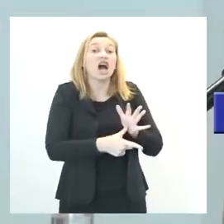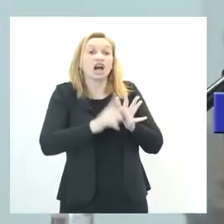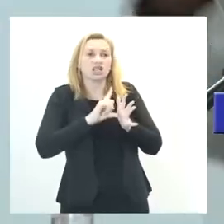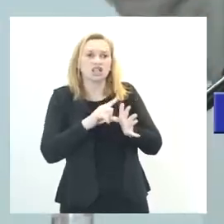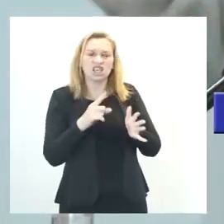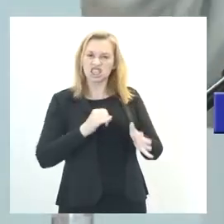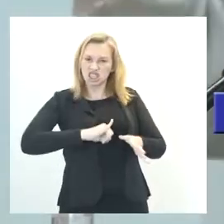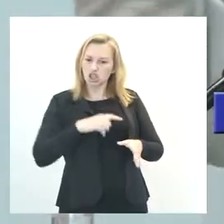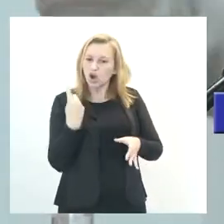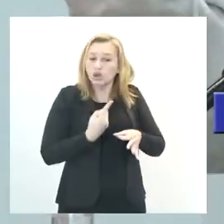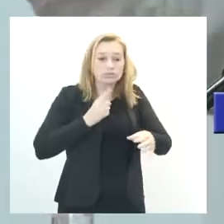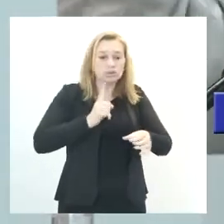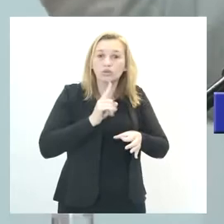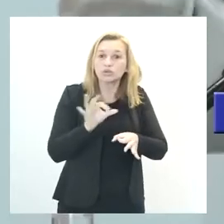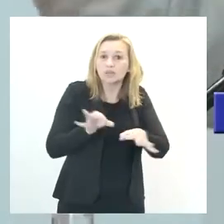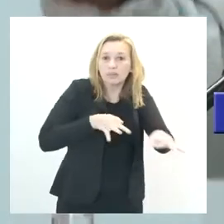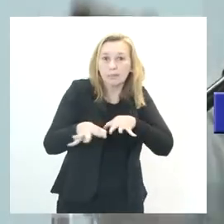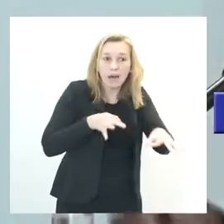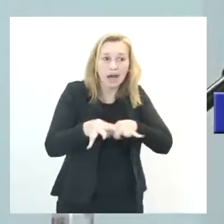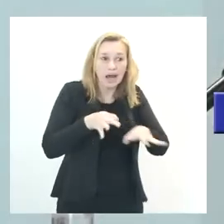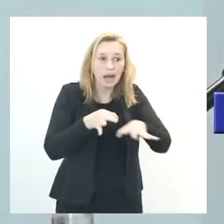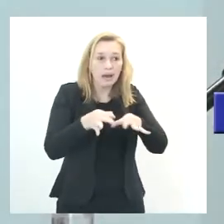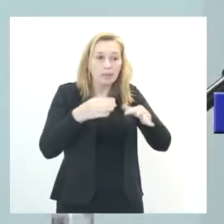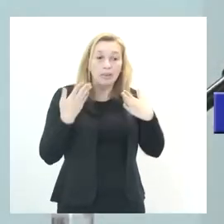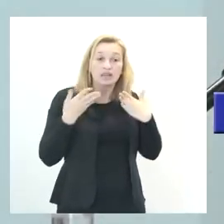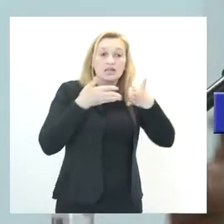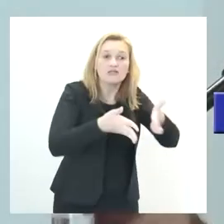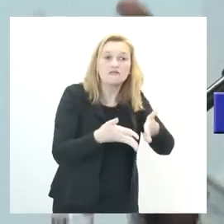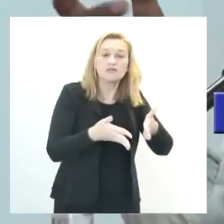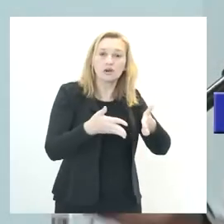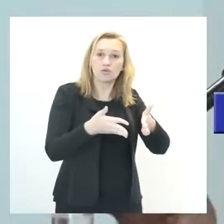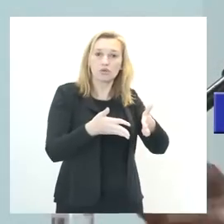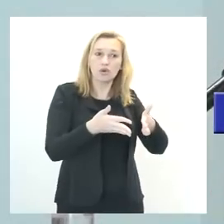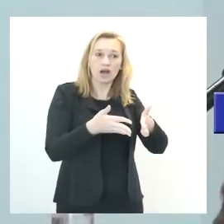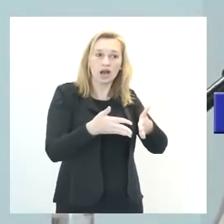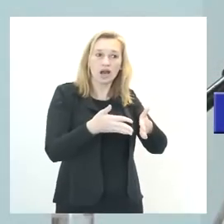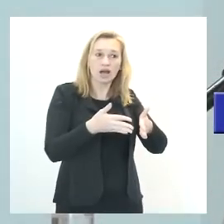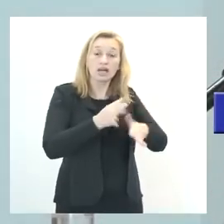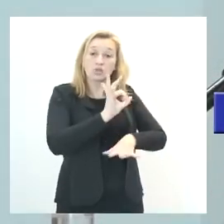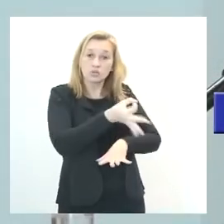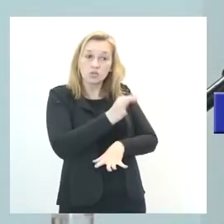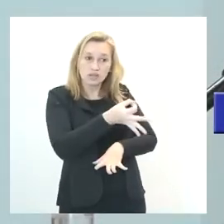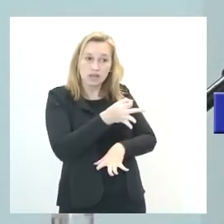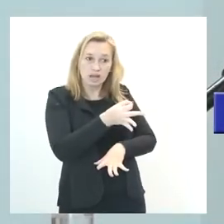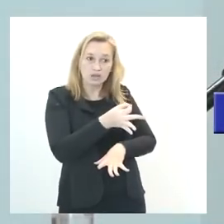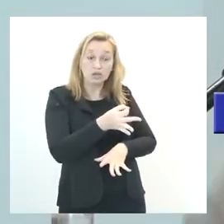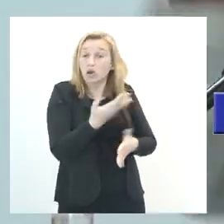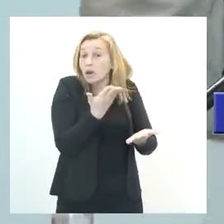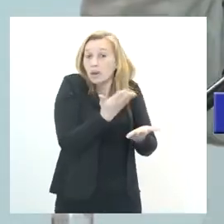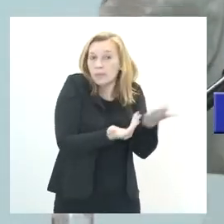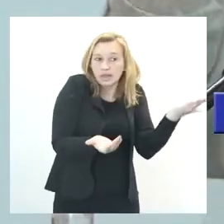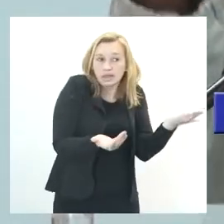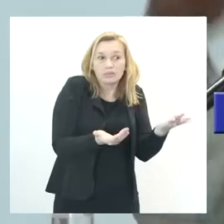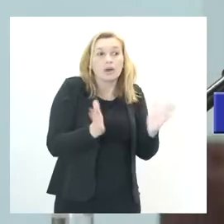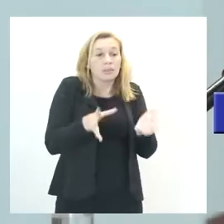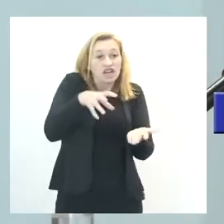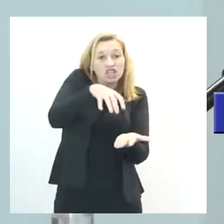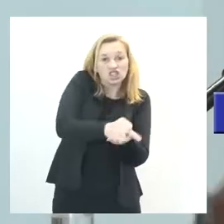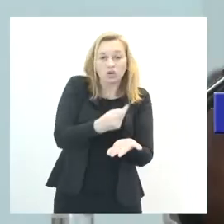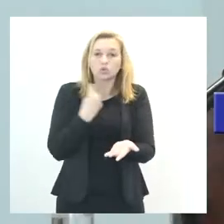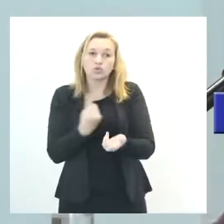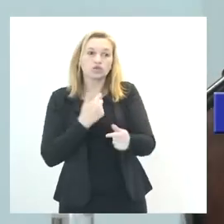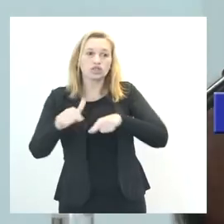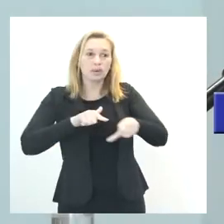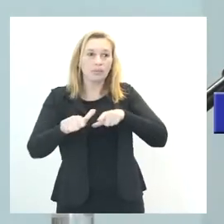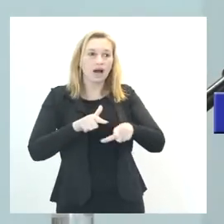lado de cá vai encarar ou o projeto bolsonaro nós estamos ferrado Então vamos carne voltando para registrar aqui nosso papel